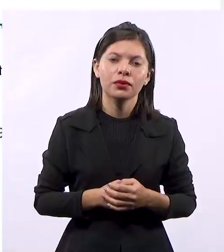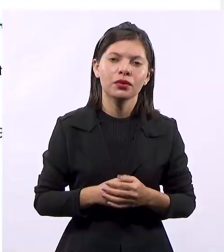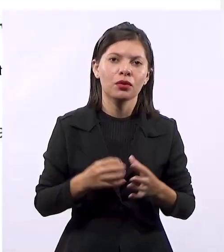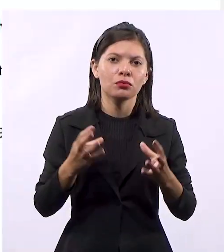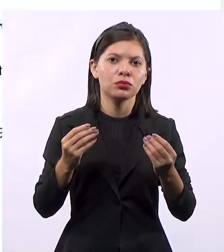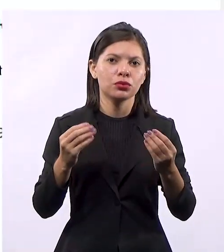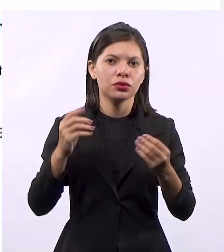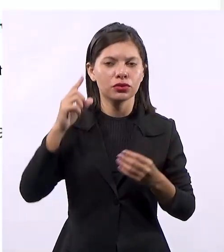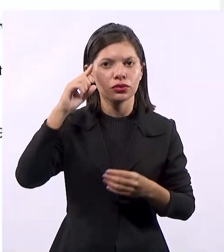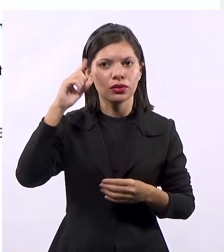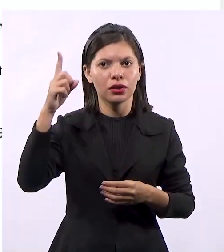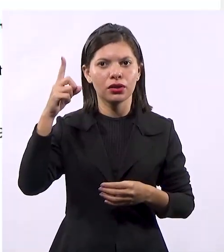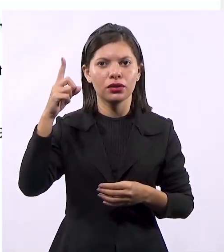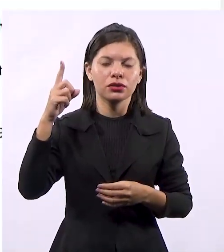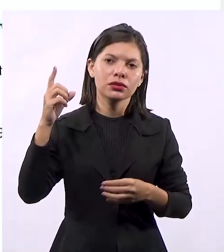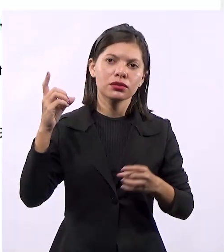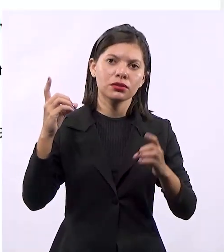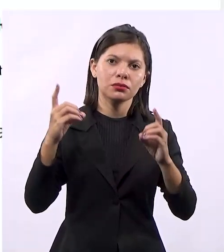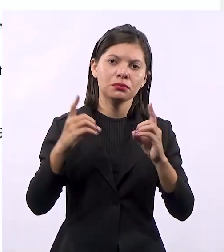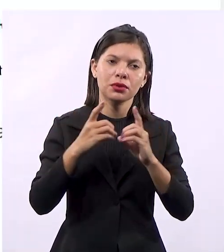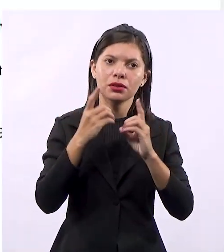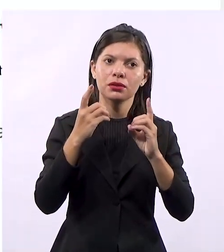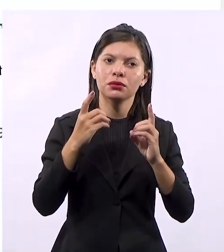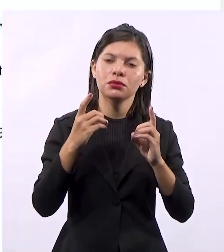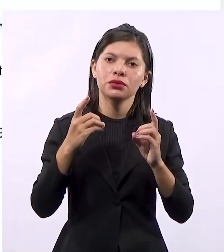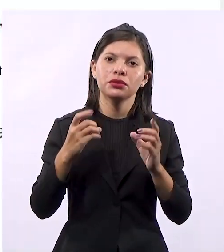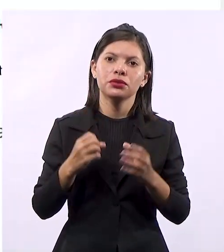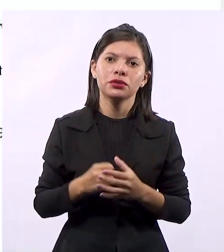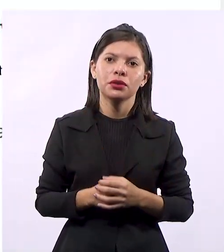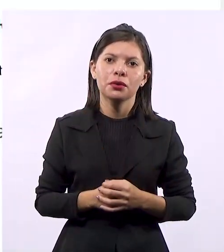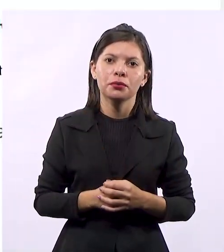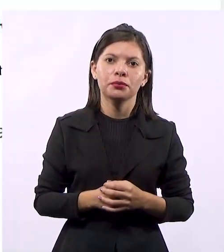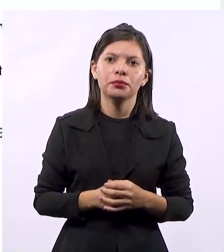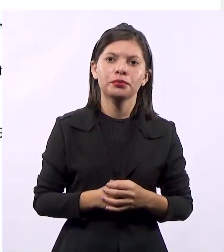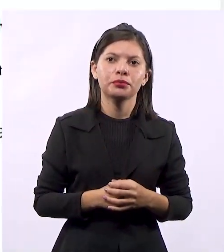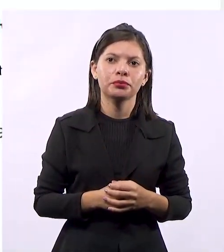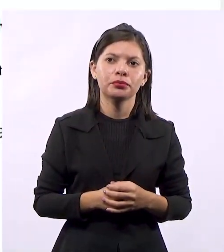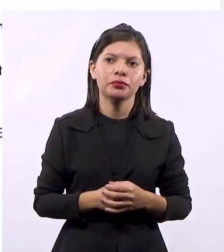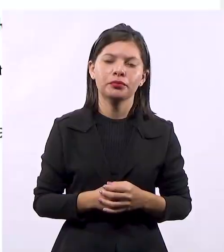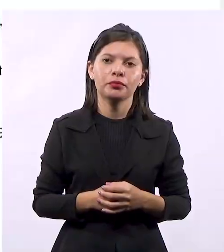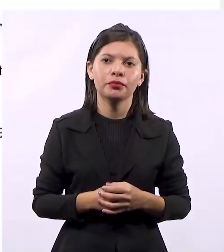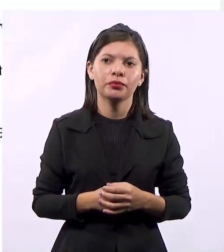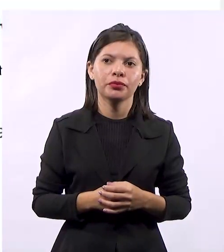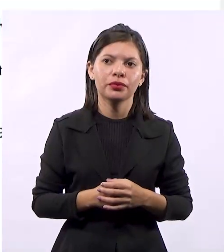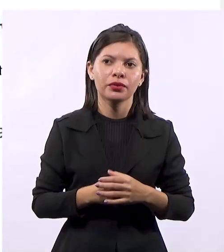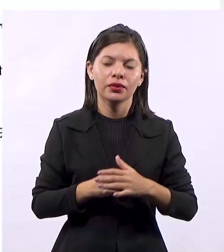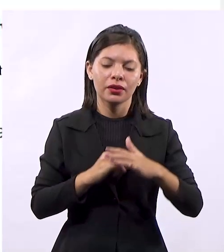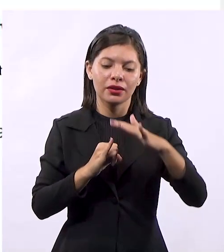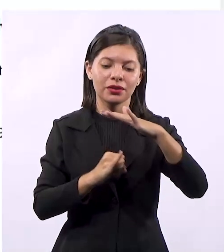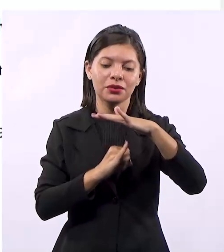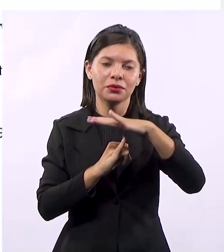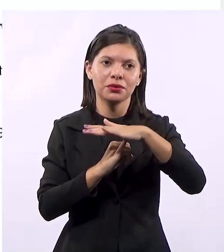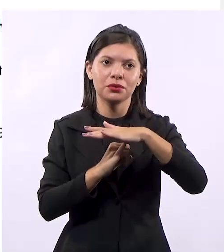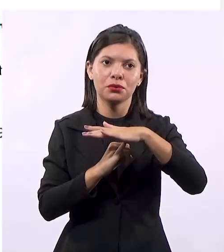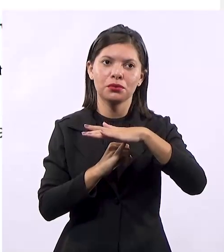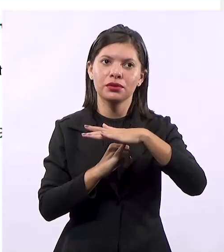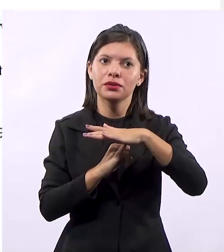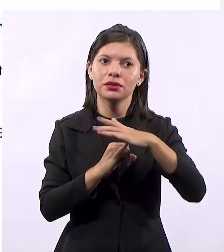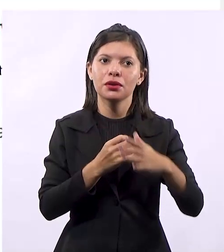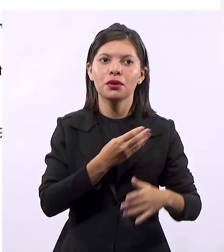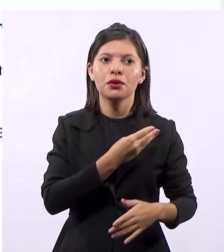E aí ela é completada pelo inciso 3, o pluralismo de ideias e de concepções pedagógicas e